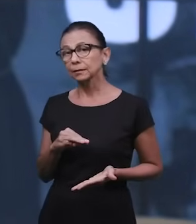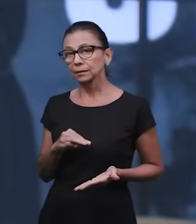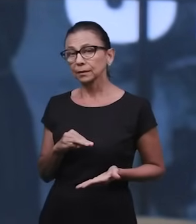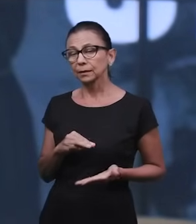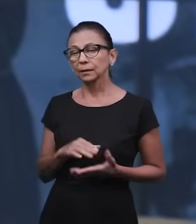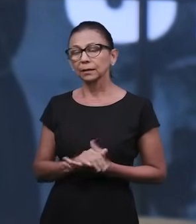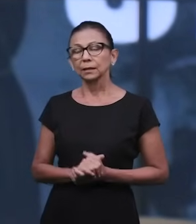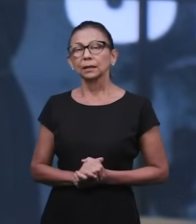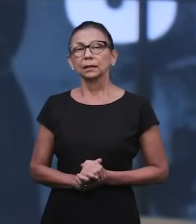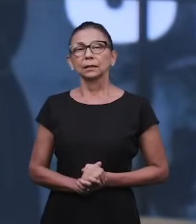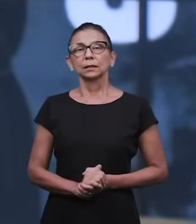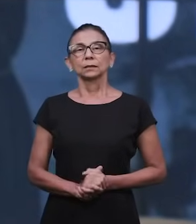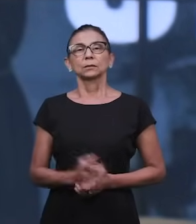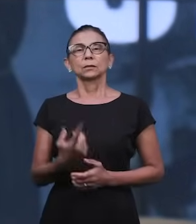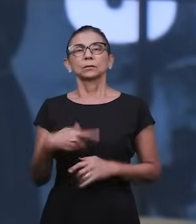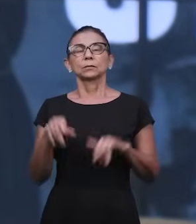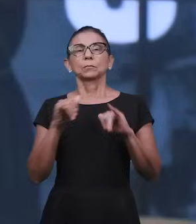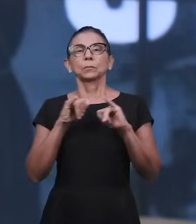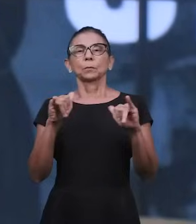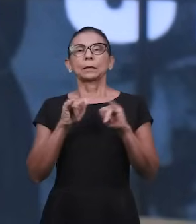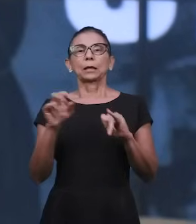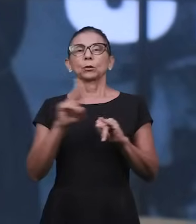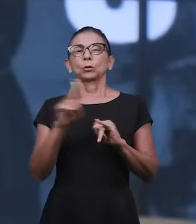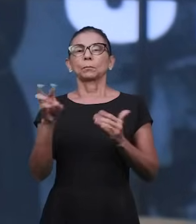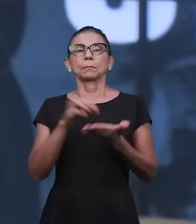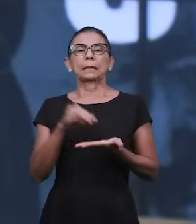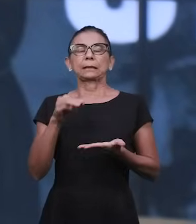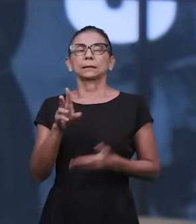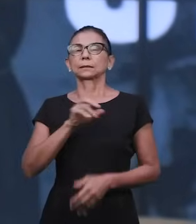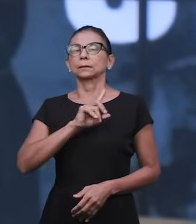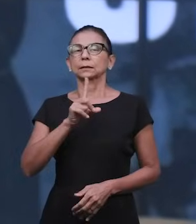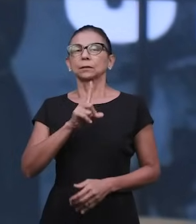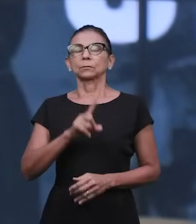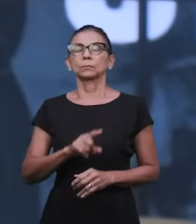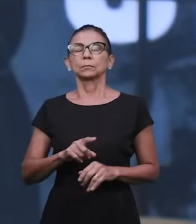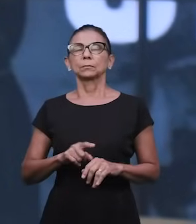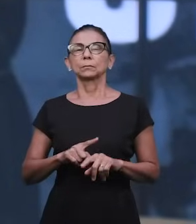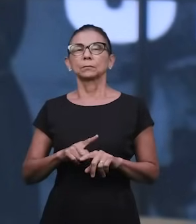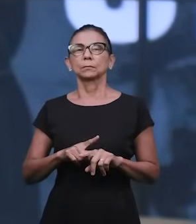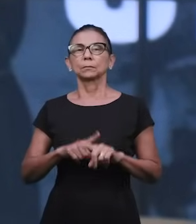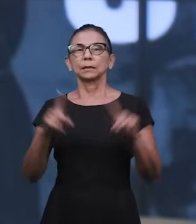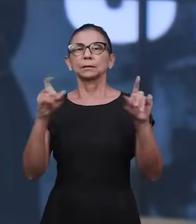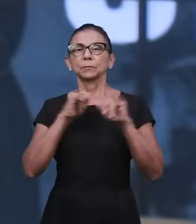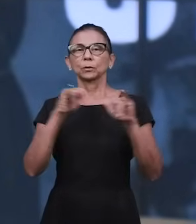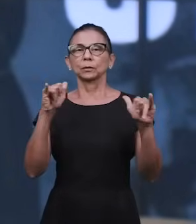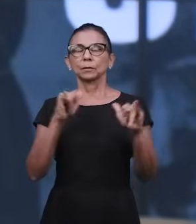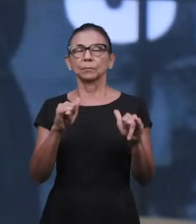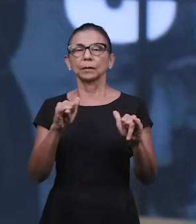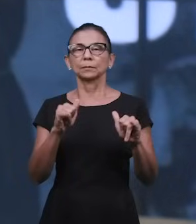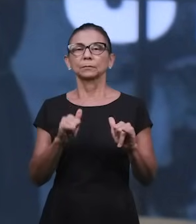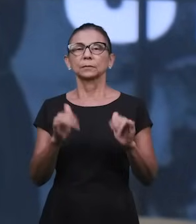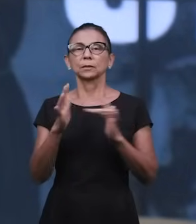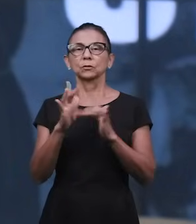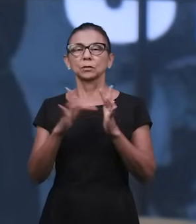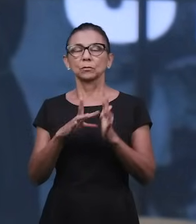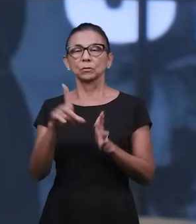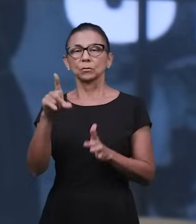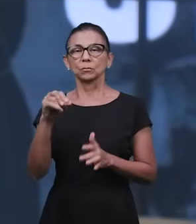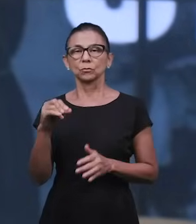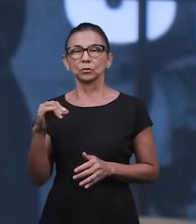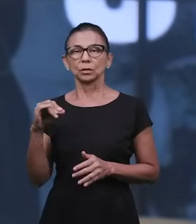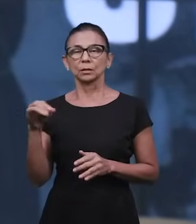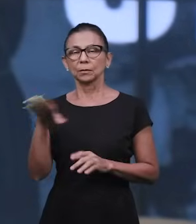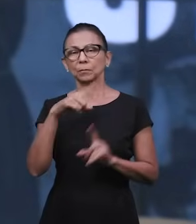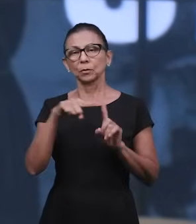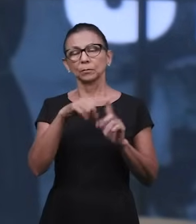para propagar o nome de uma igreja, mas sim o Senhor Jesus, que um dia salvou a nossa vida e quer salvar a